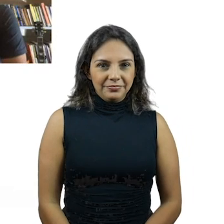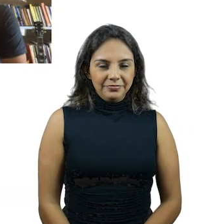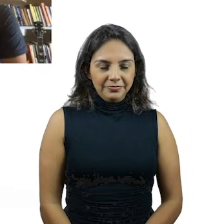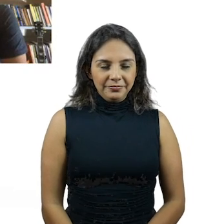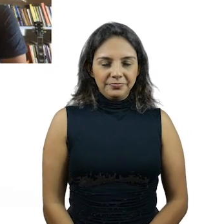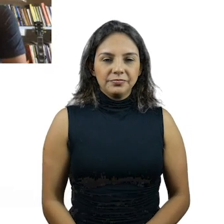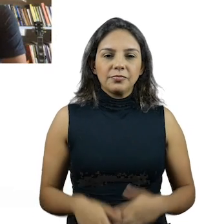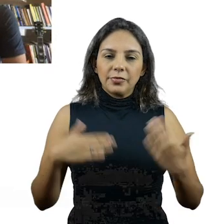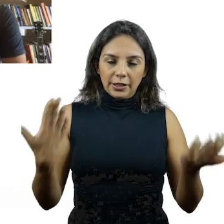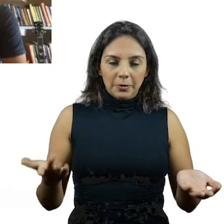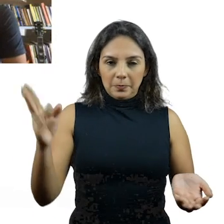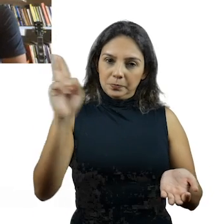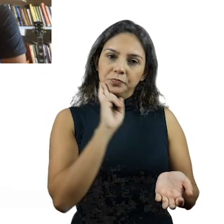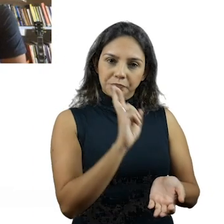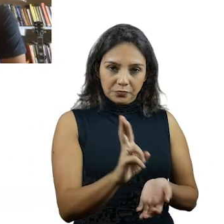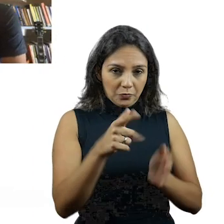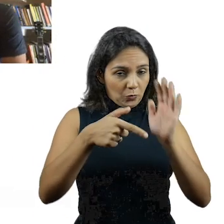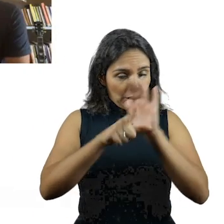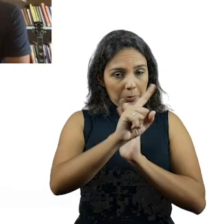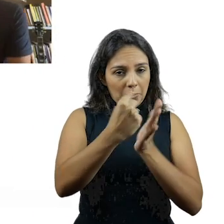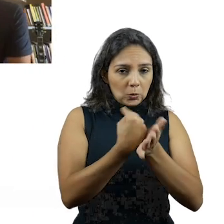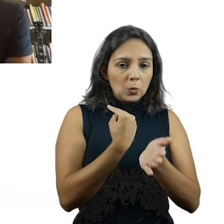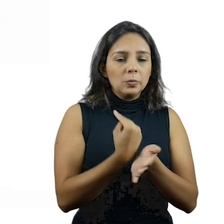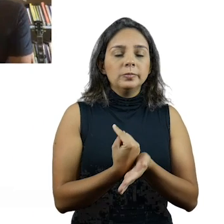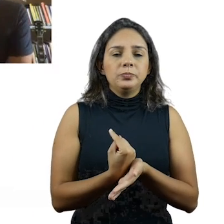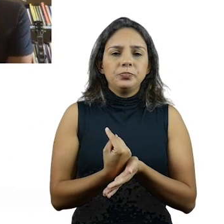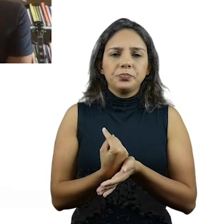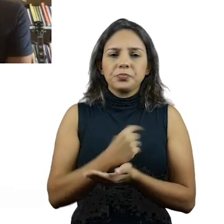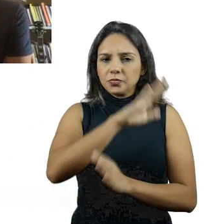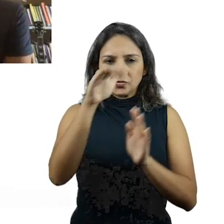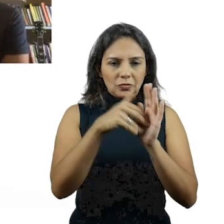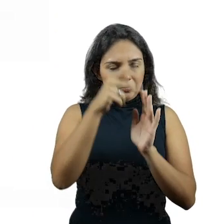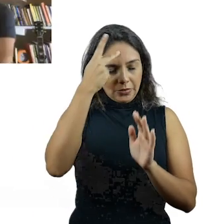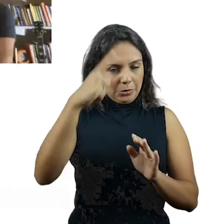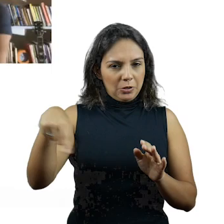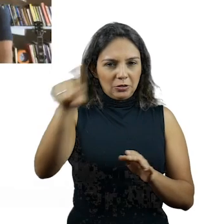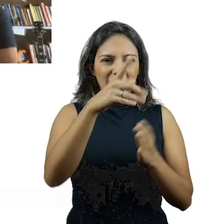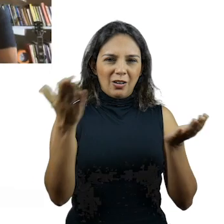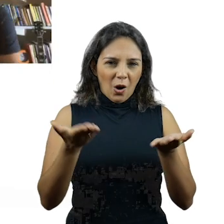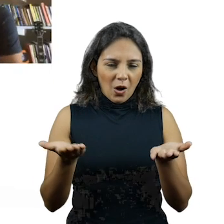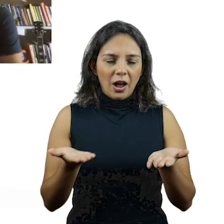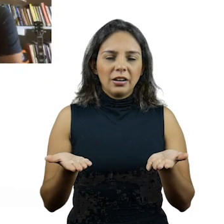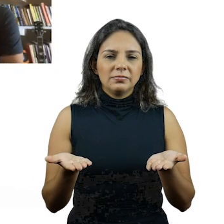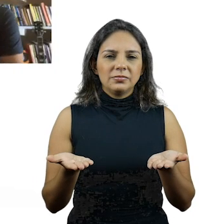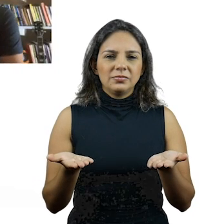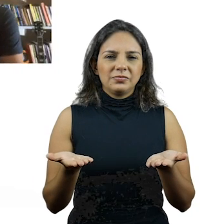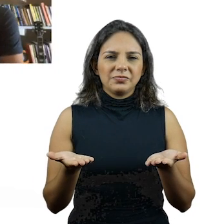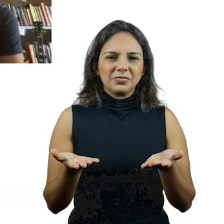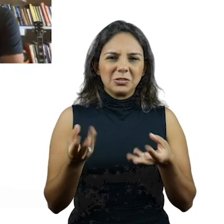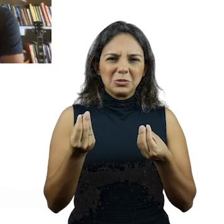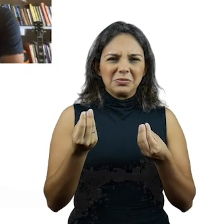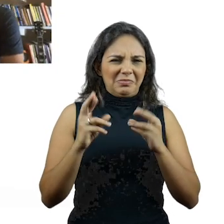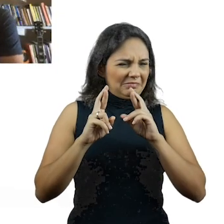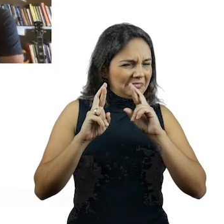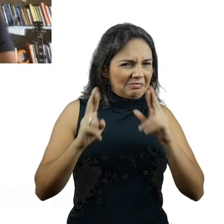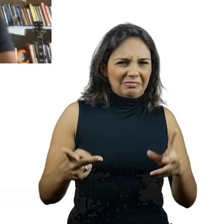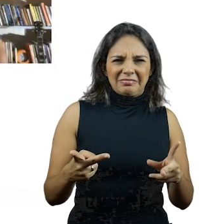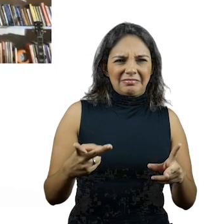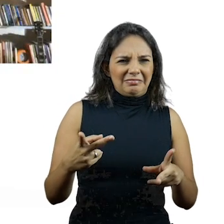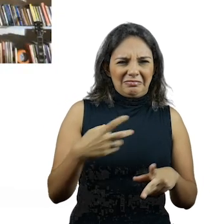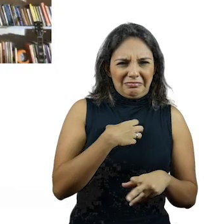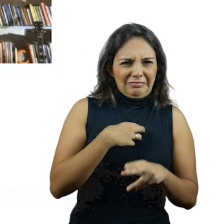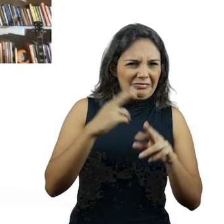Então, Afonso, respondendo a tua pergunta, eu acho que, como todo mundo, né, esse momento é um momento muito estranho, né, pelo qual a gente